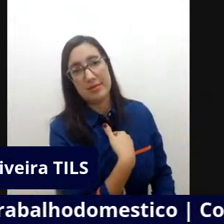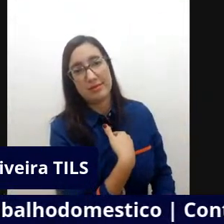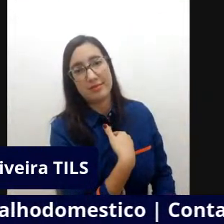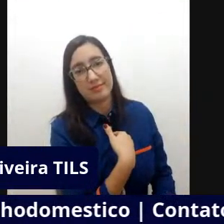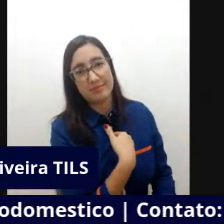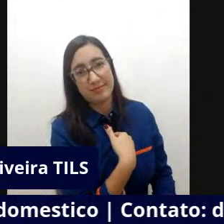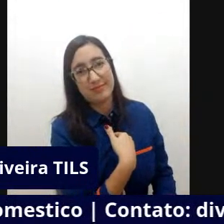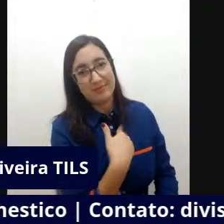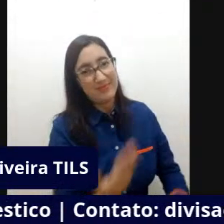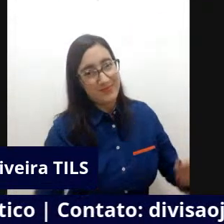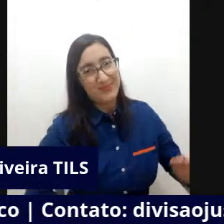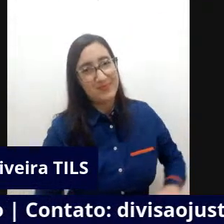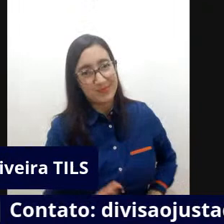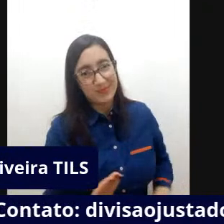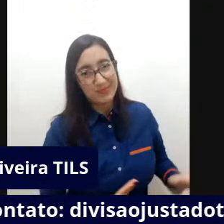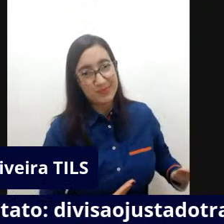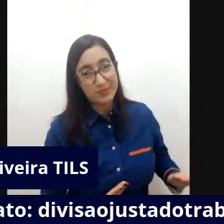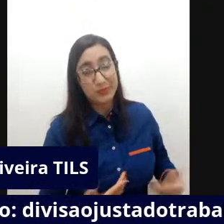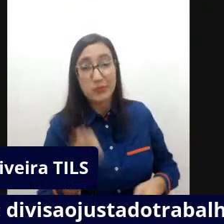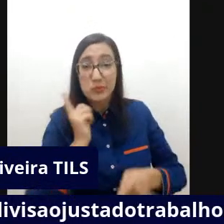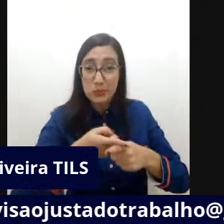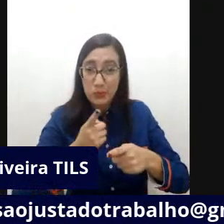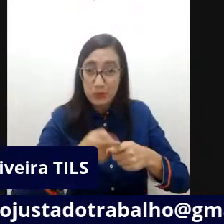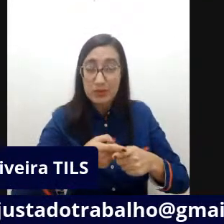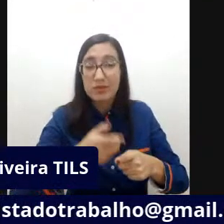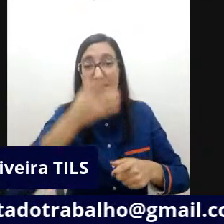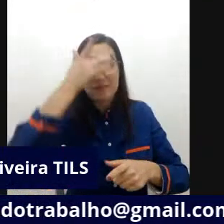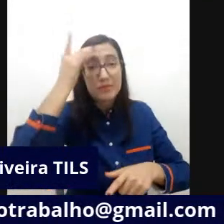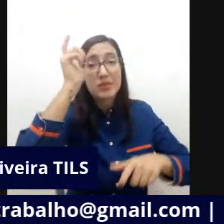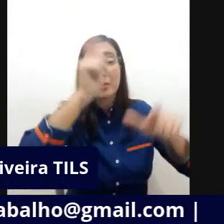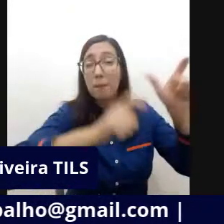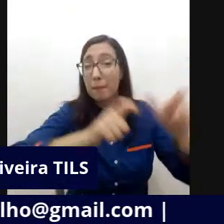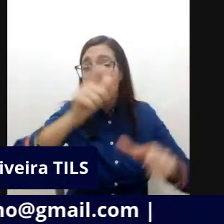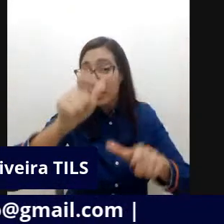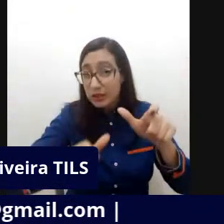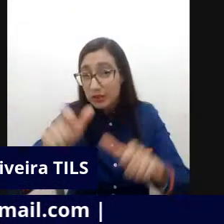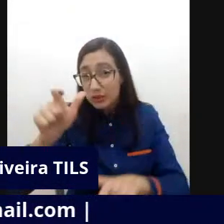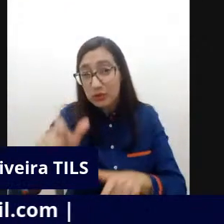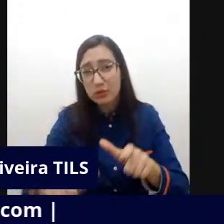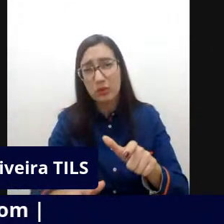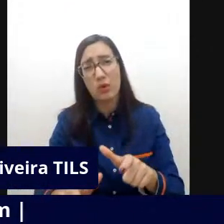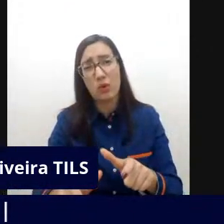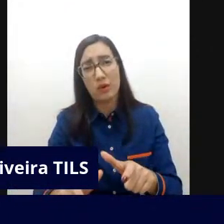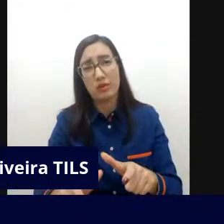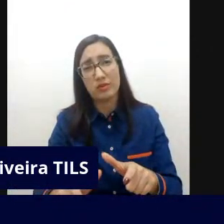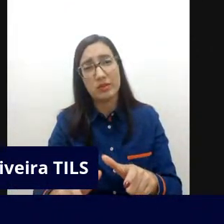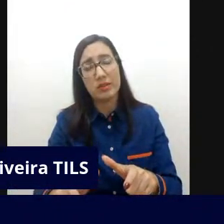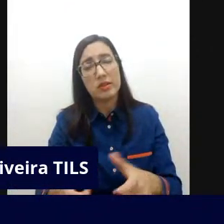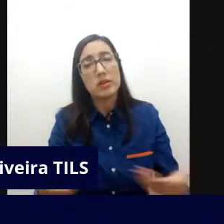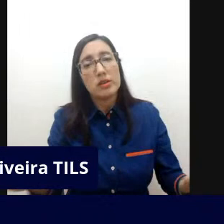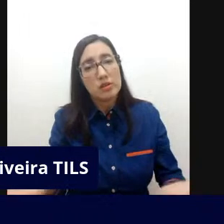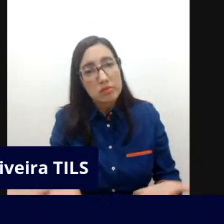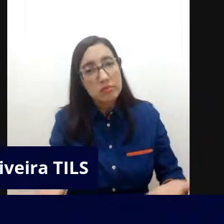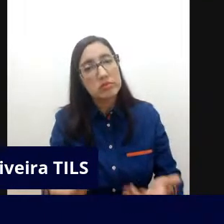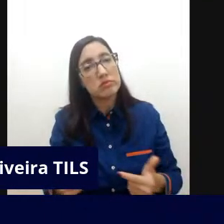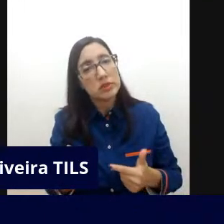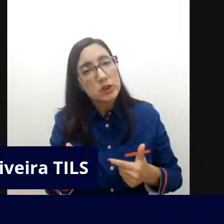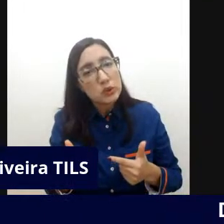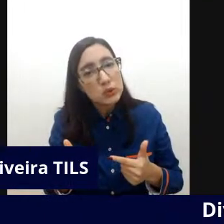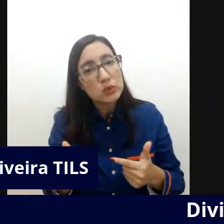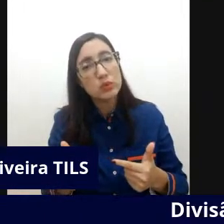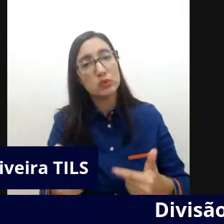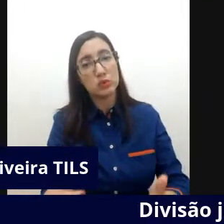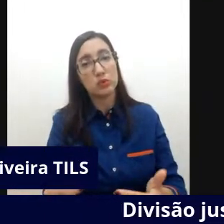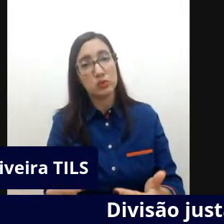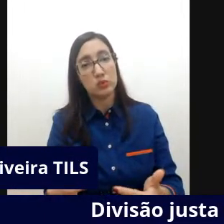porque já existem pessoas que são realmente muito dignas, muito honrosas e que respeita muito as